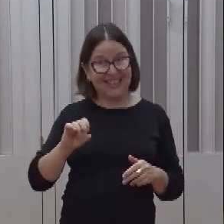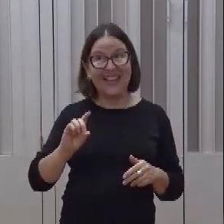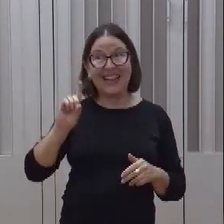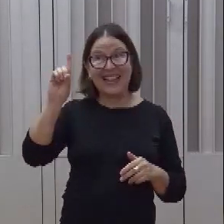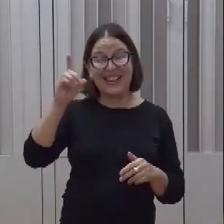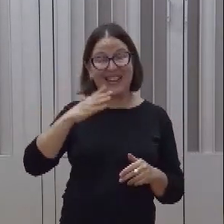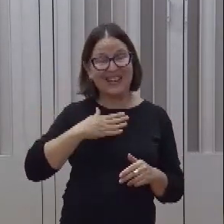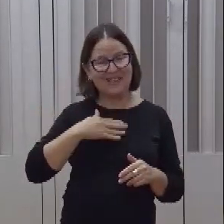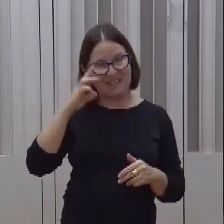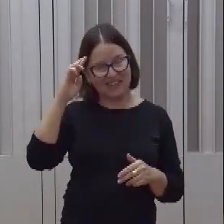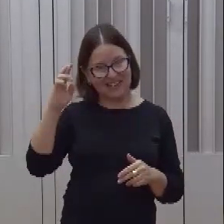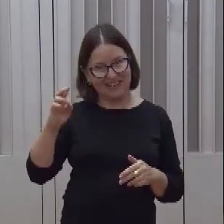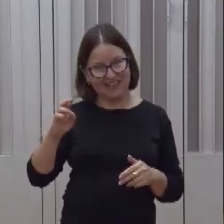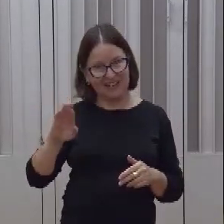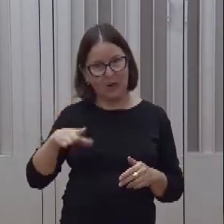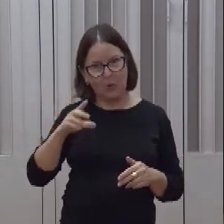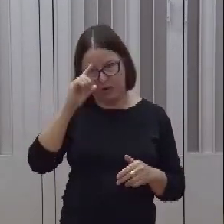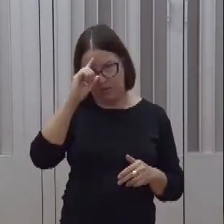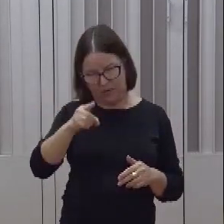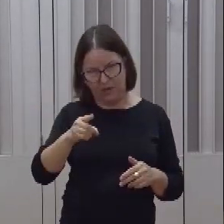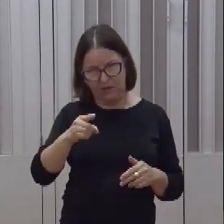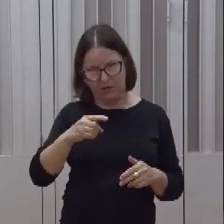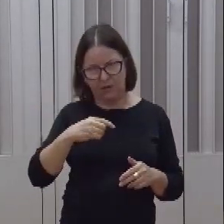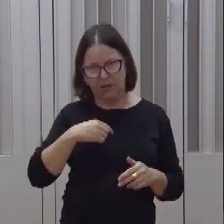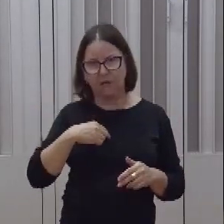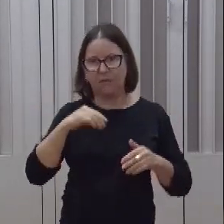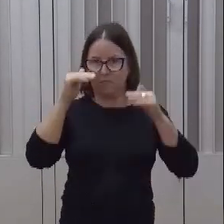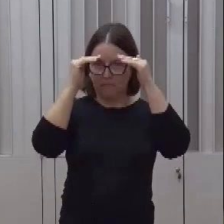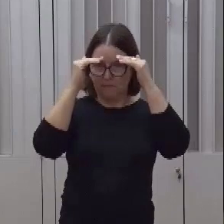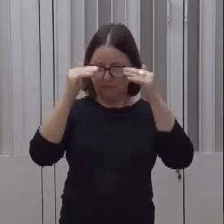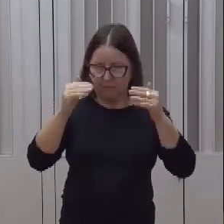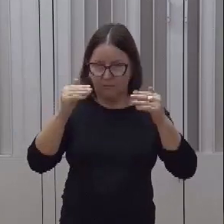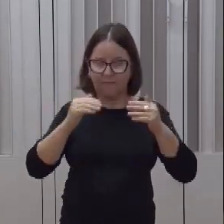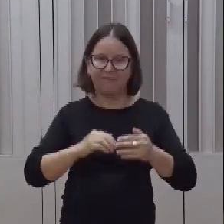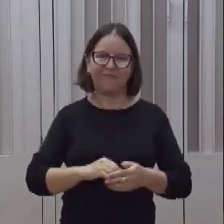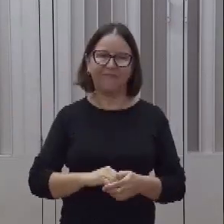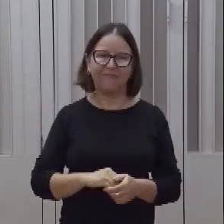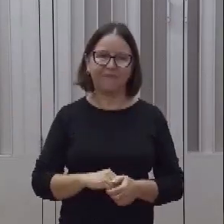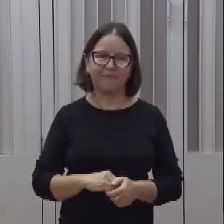ordem, eu tenho que cumprir.